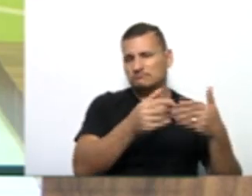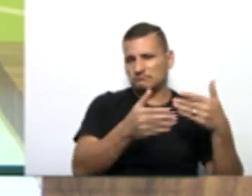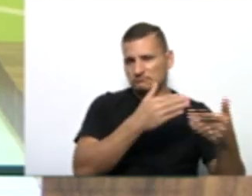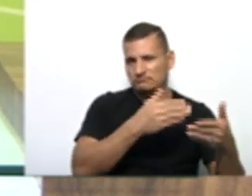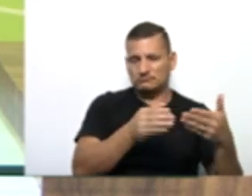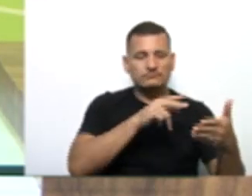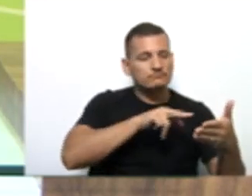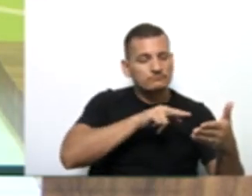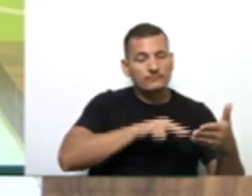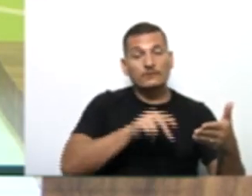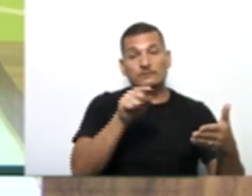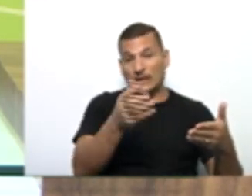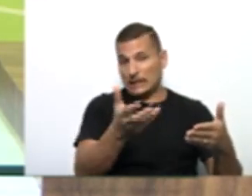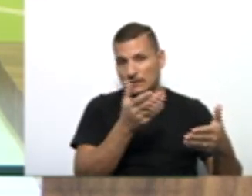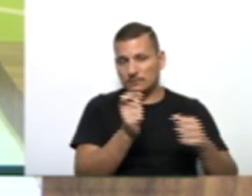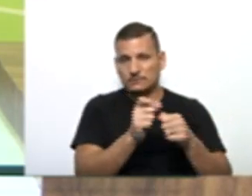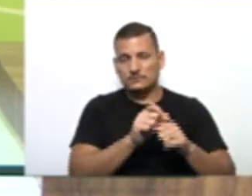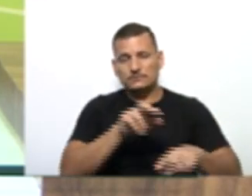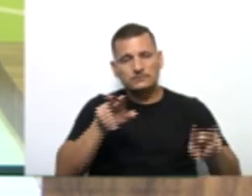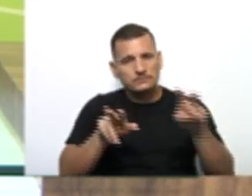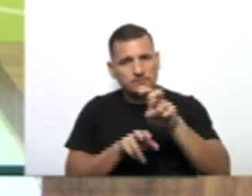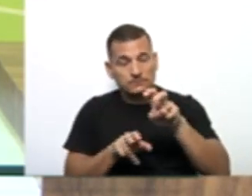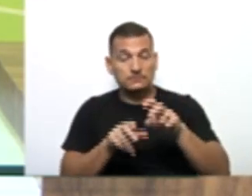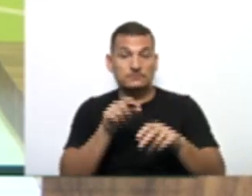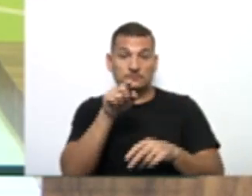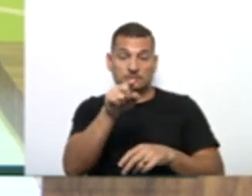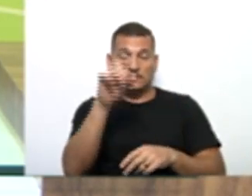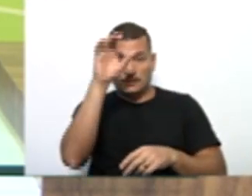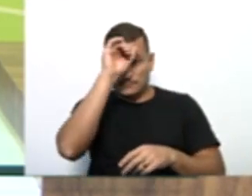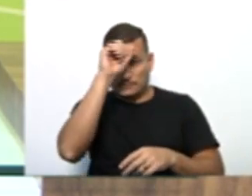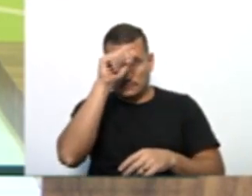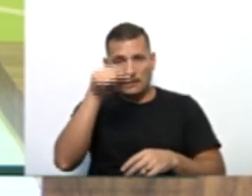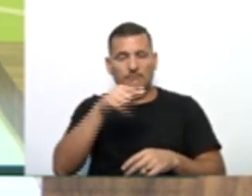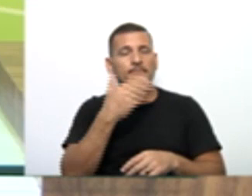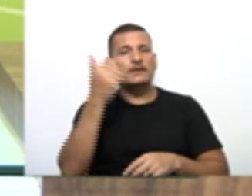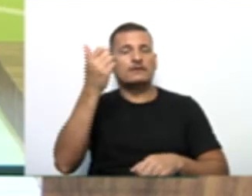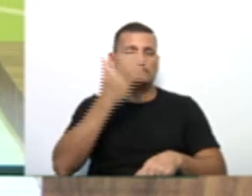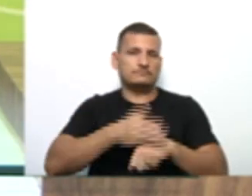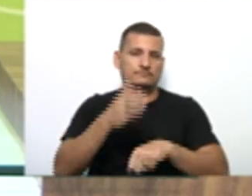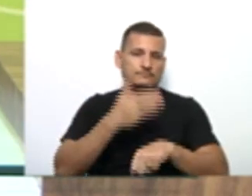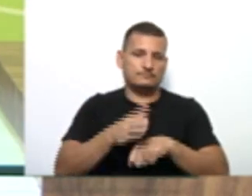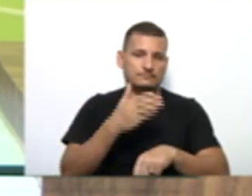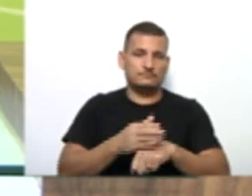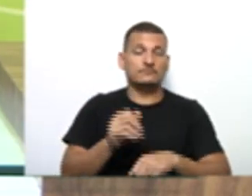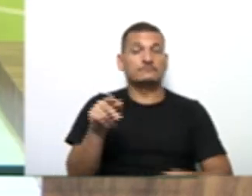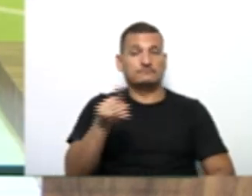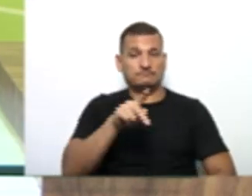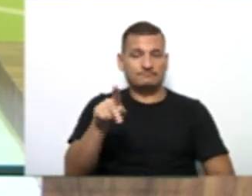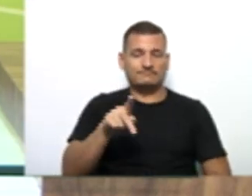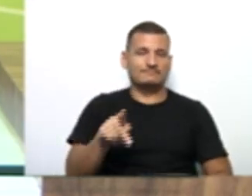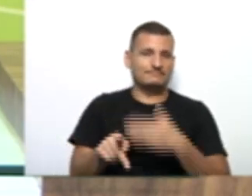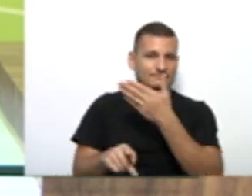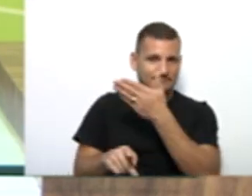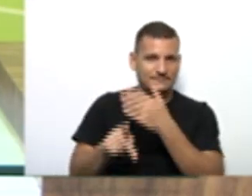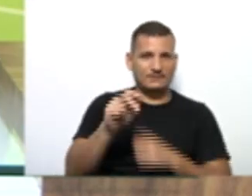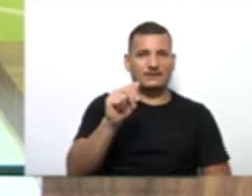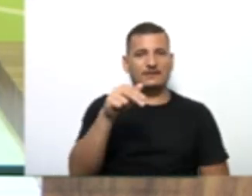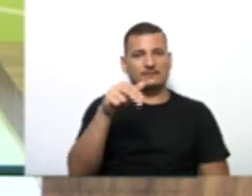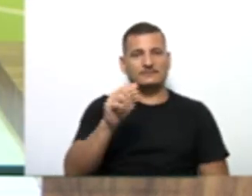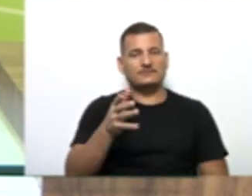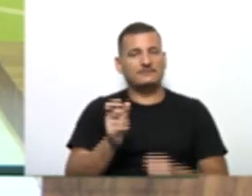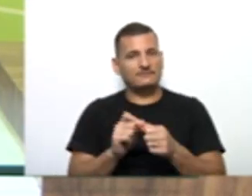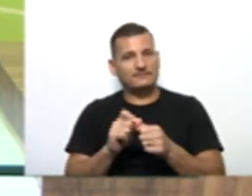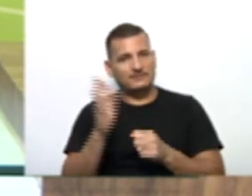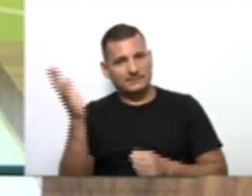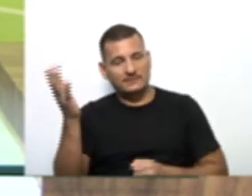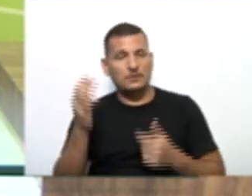quer fazer uma citação indireta, para que vocês possam aprender, esse é o melhor exercício. A professora Anabela já deve ter feito isso, eu faço isso quando nós